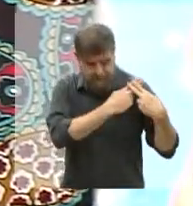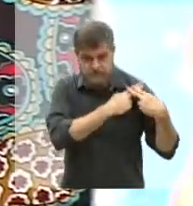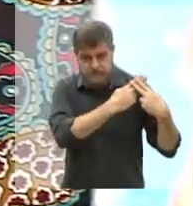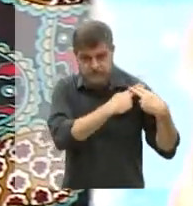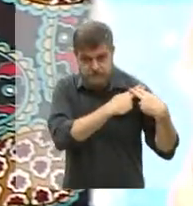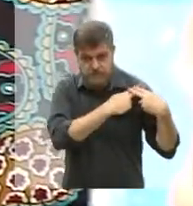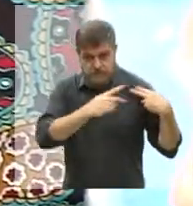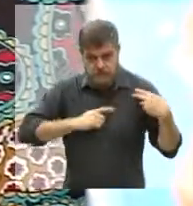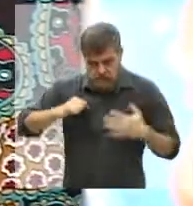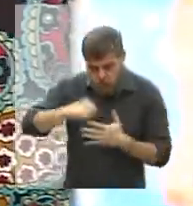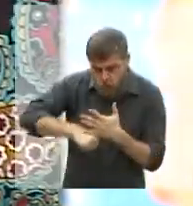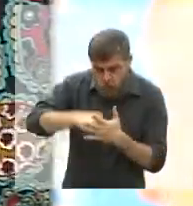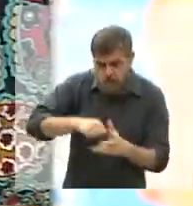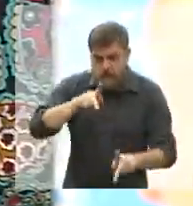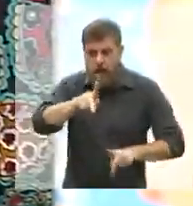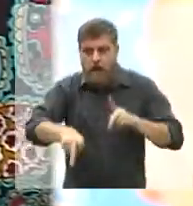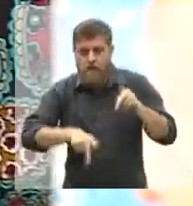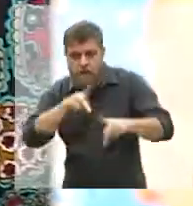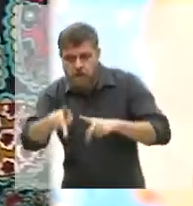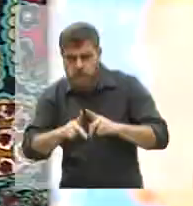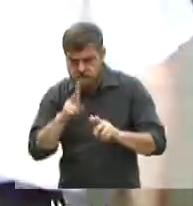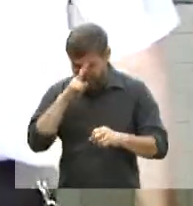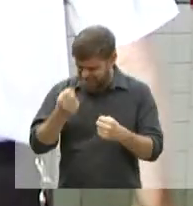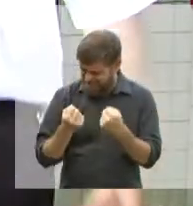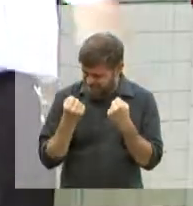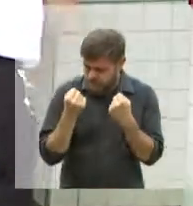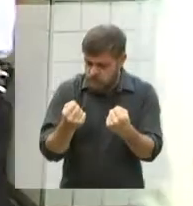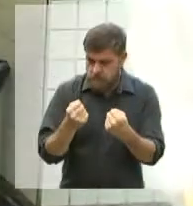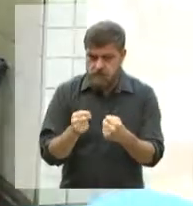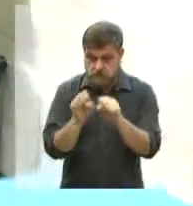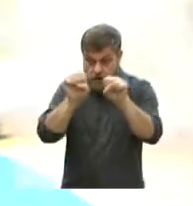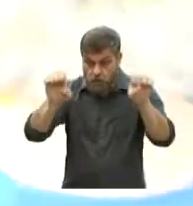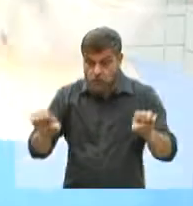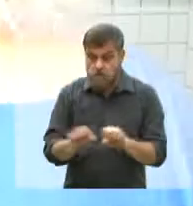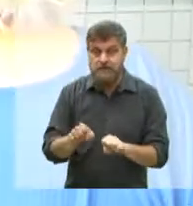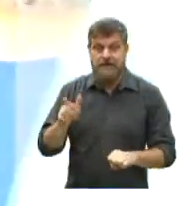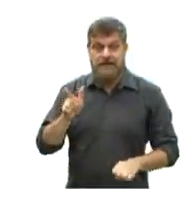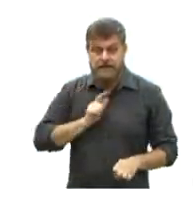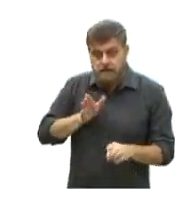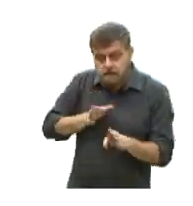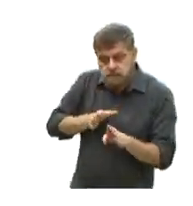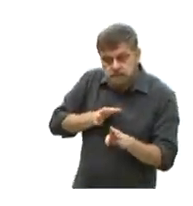uma mobilização popular vigorosa, forte, estruturada, mediada